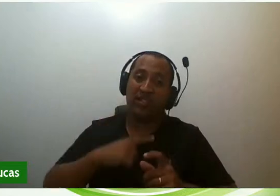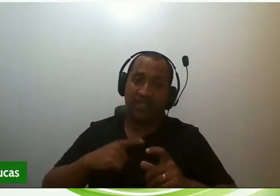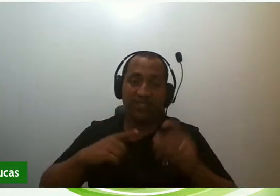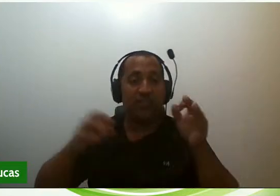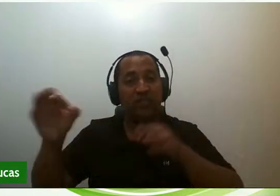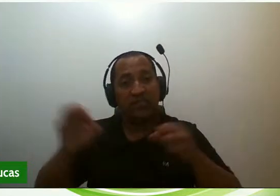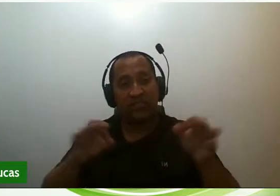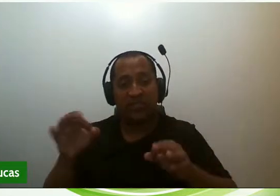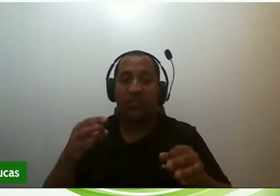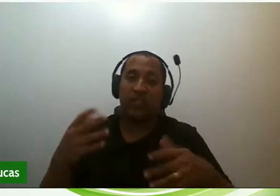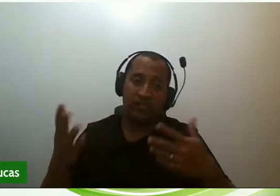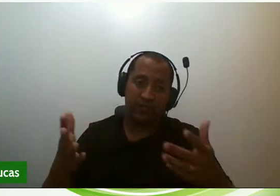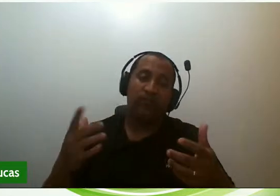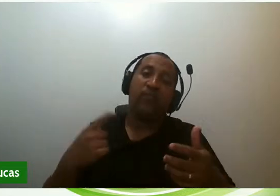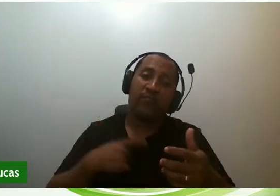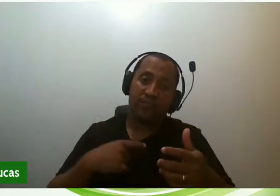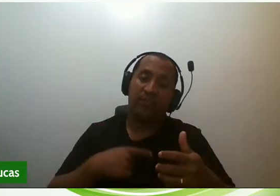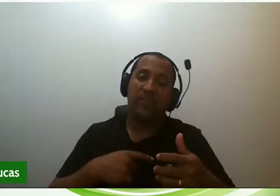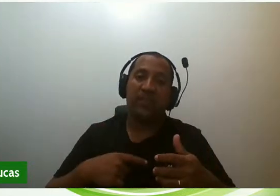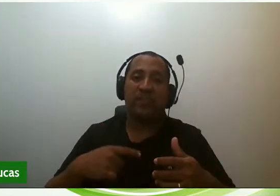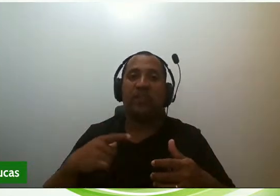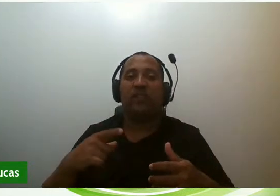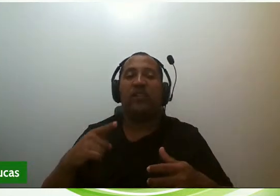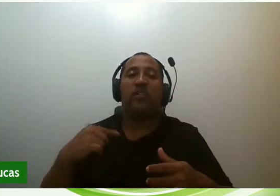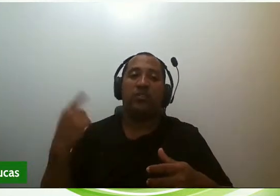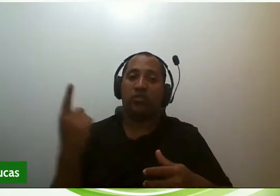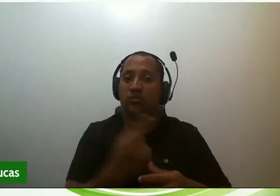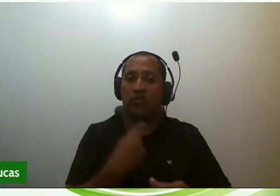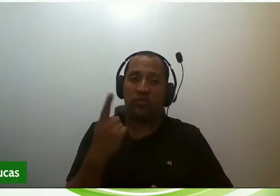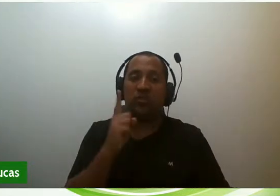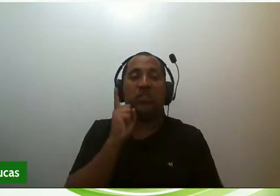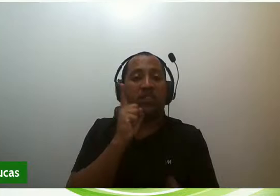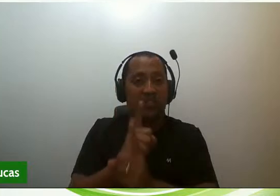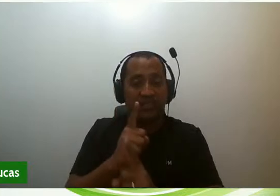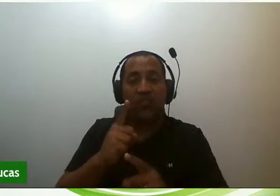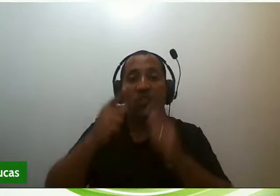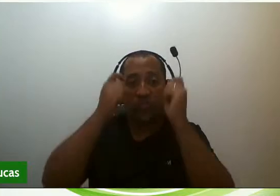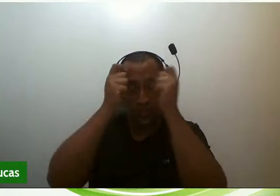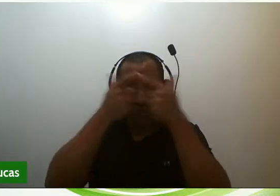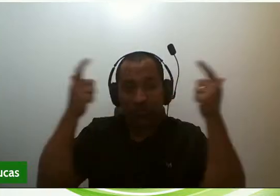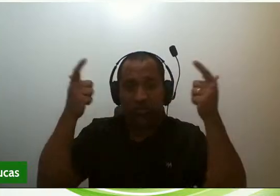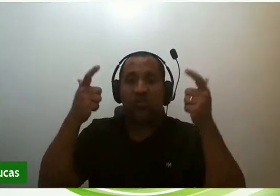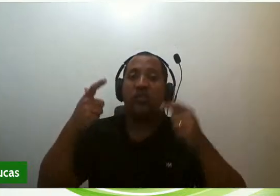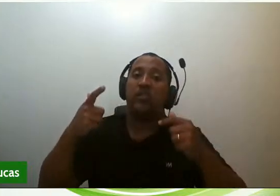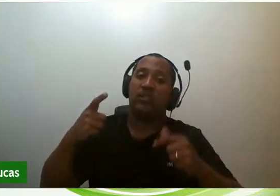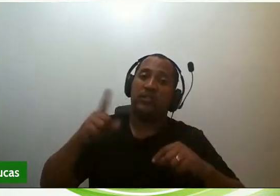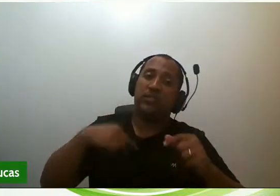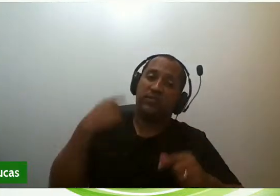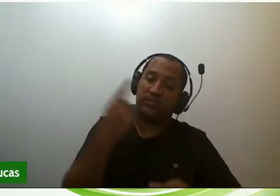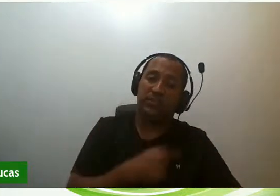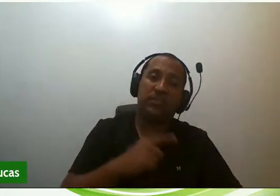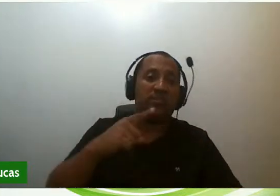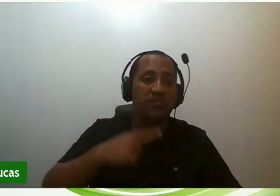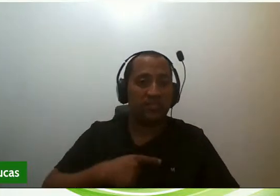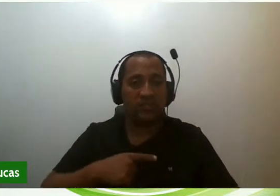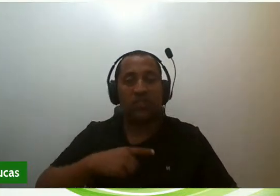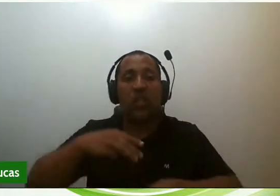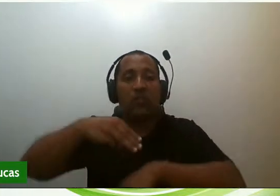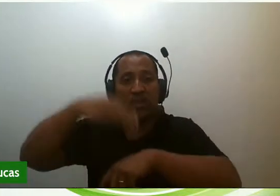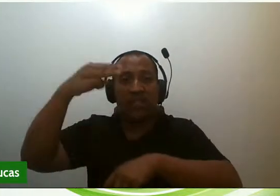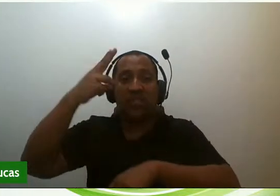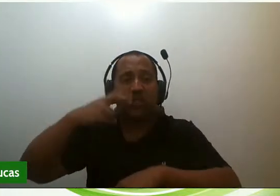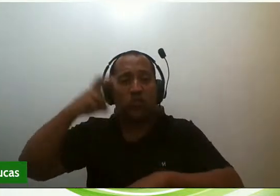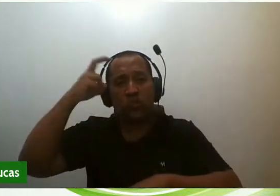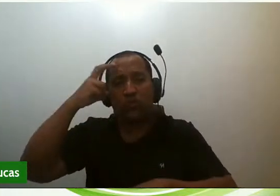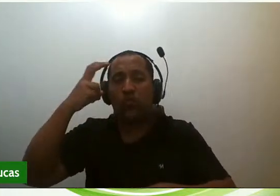universidade, é um projeto que a gente chama bastante exitoso, chamado Encontro de Saberes, em que a gente traz mestres da cultura